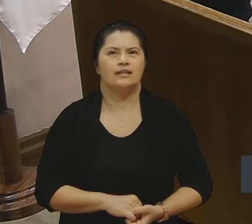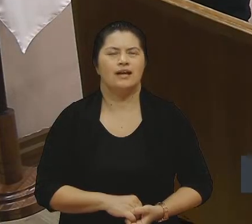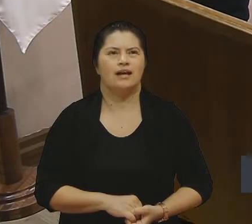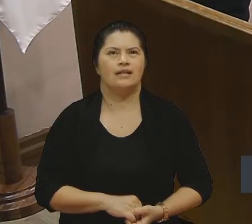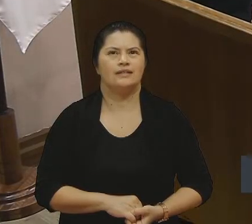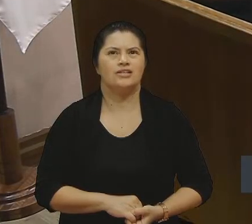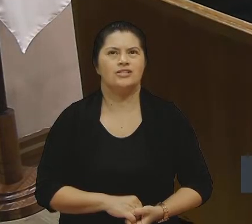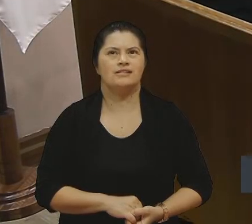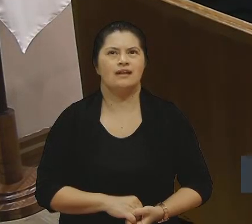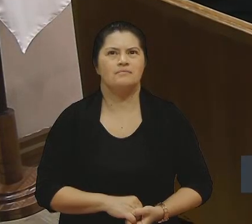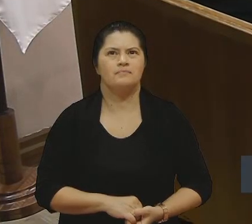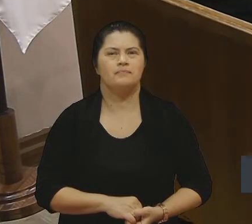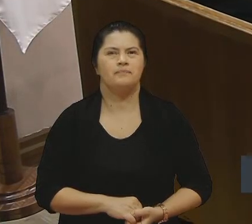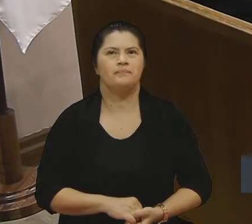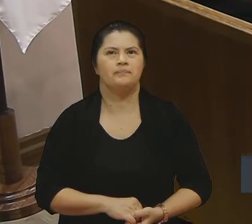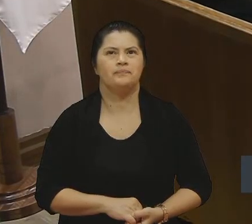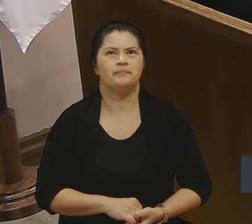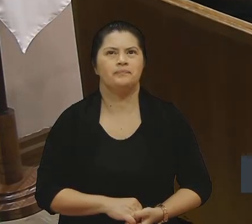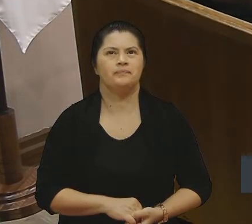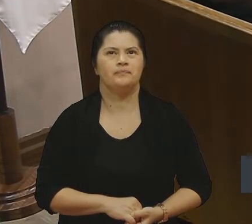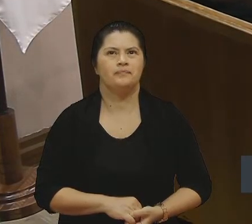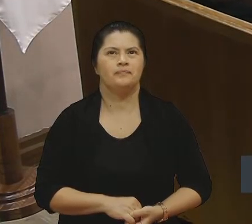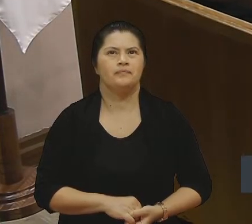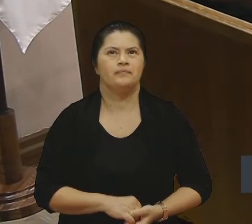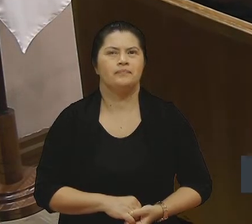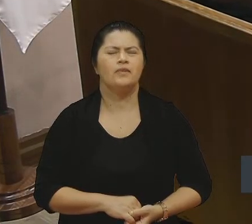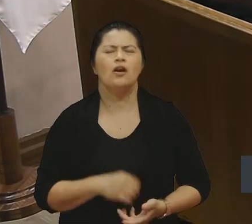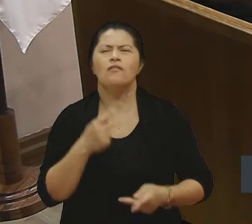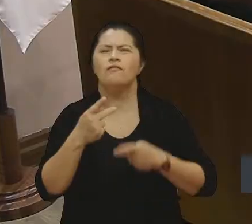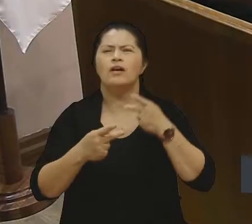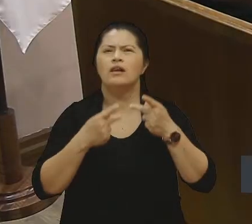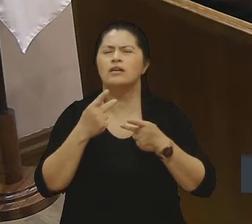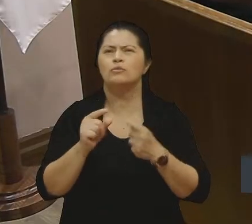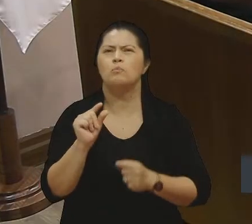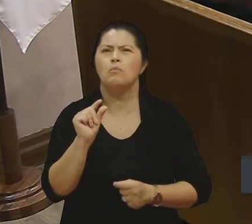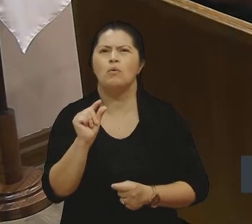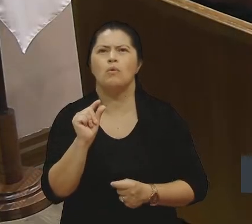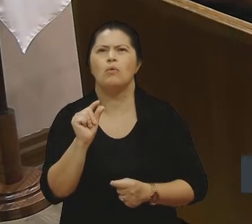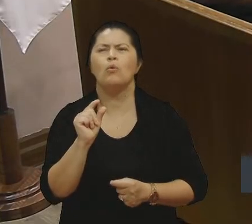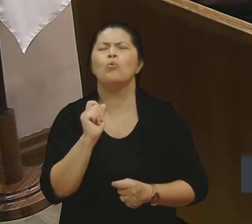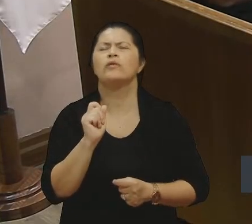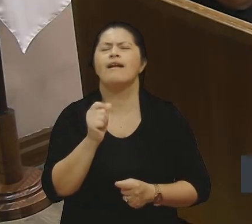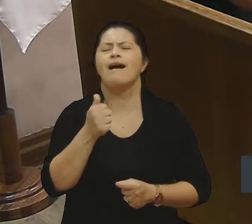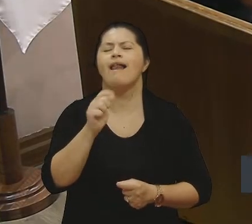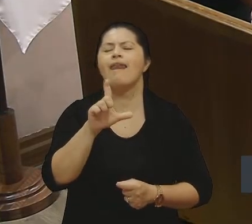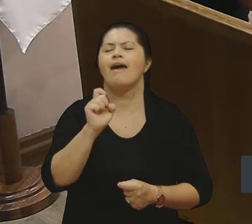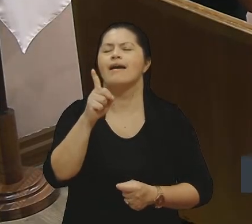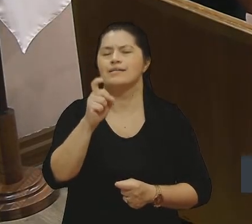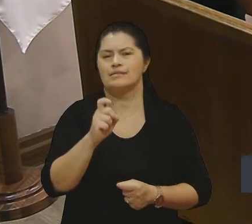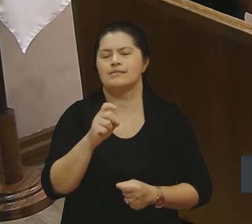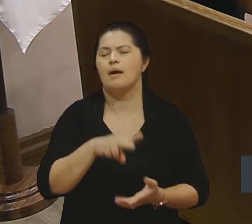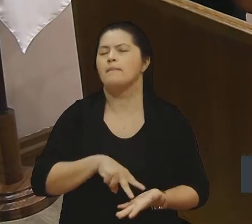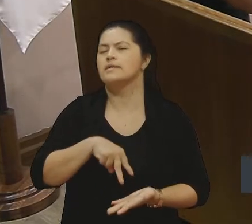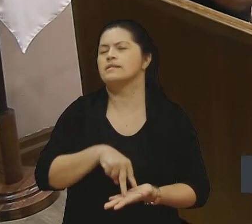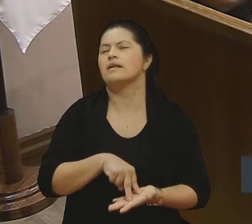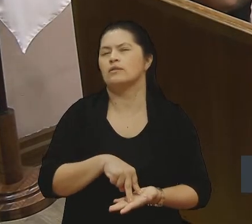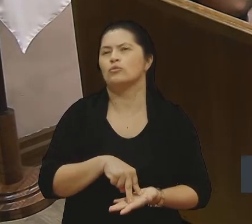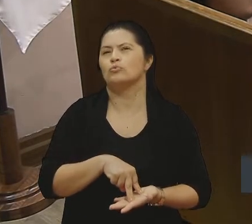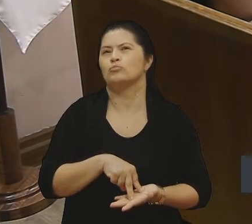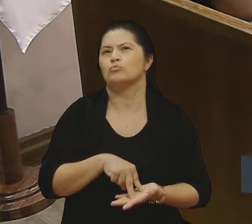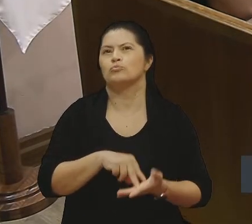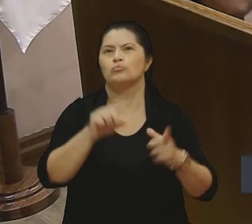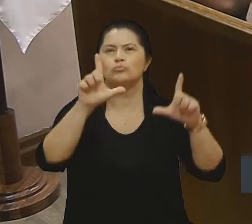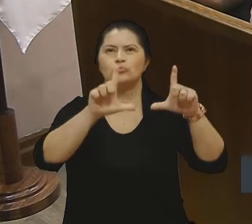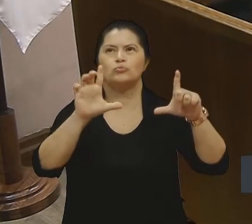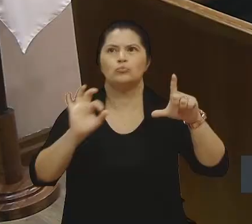Muito bem, gente. Falando um pouquinho do que o Alex faz hoje, eu geralmente me apresento muito por esse slide aí. Eu